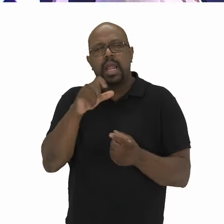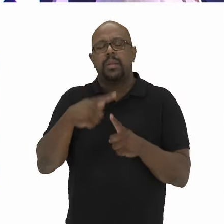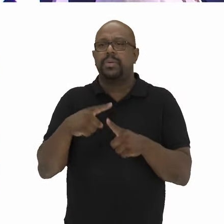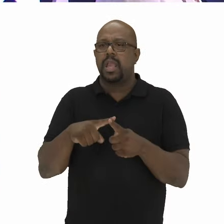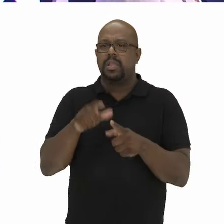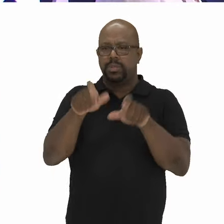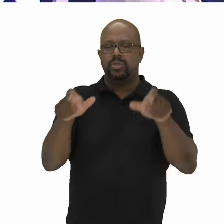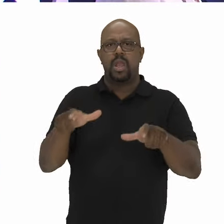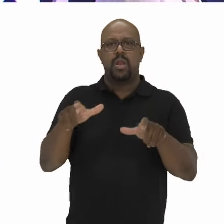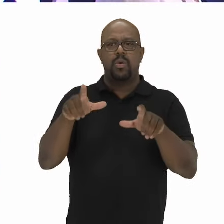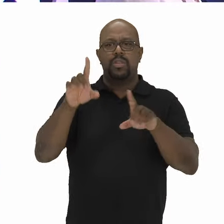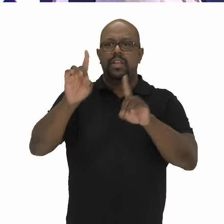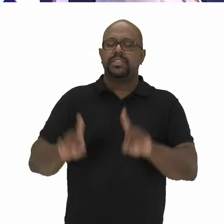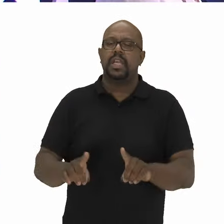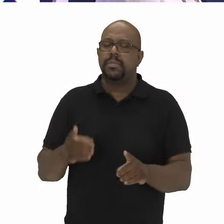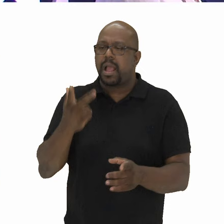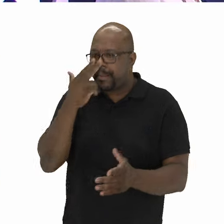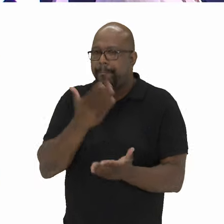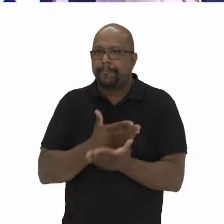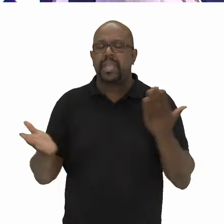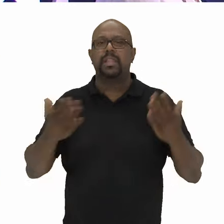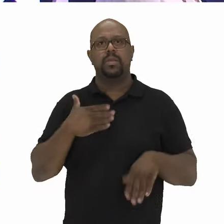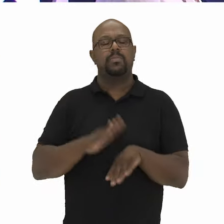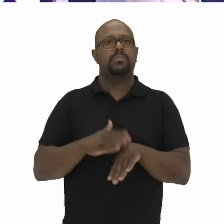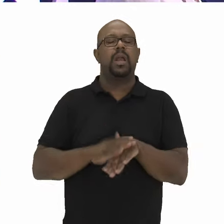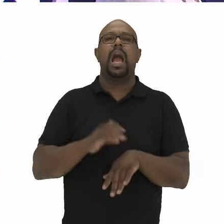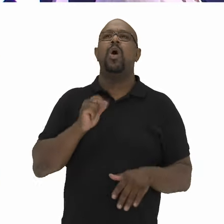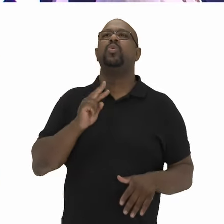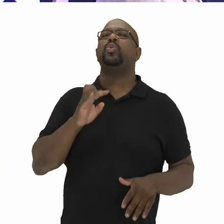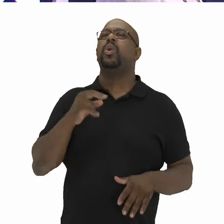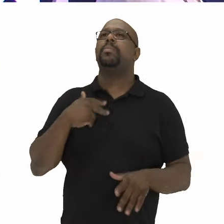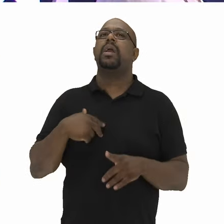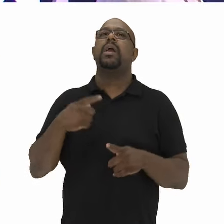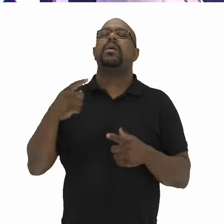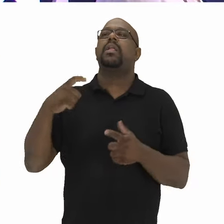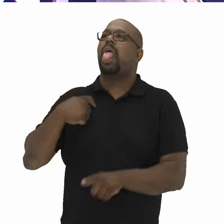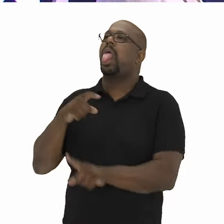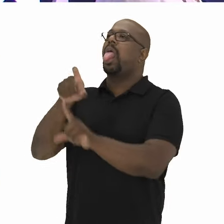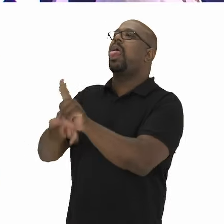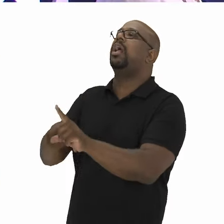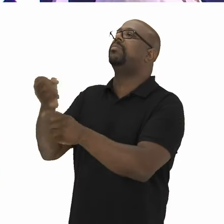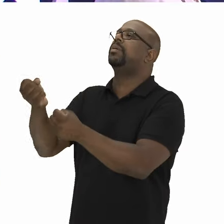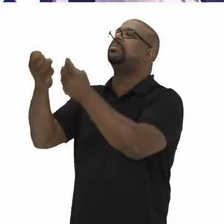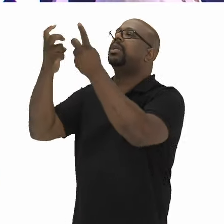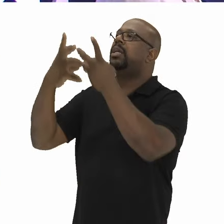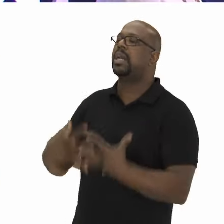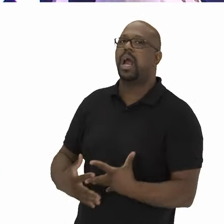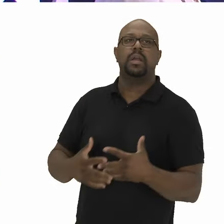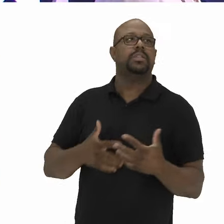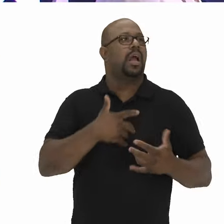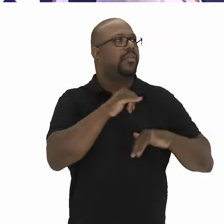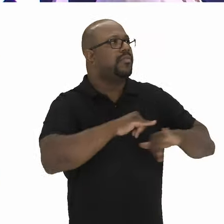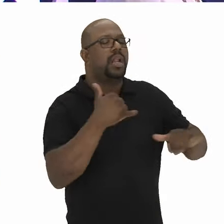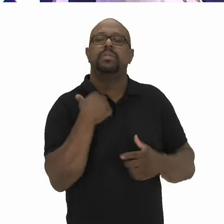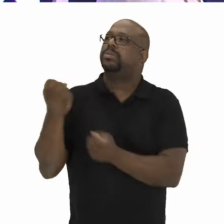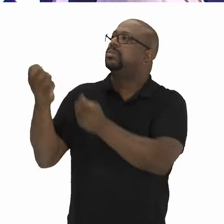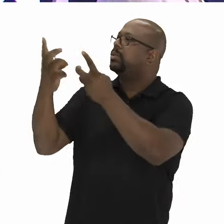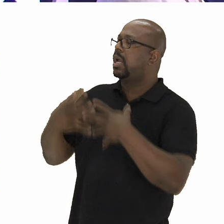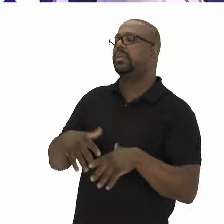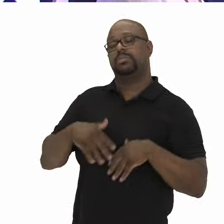as pessoas com deficiência perd perderam sua autonomia porque dependia que alguém lhes Contasse o que tava sendo comunicado